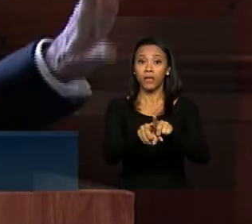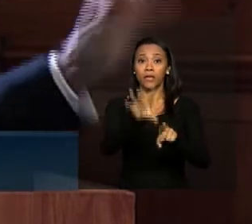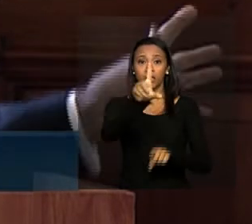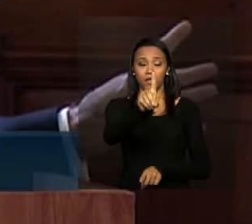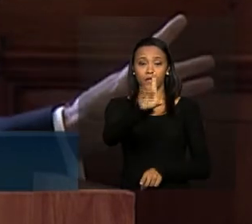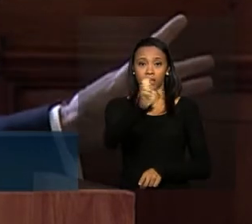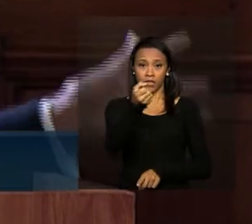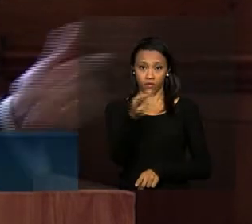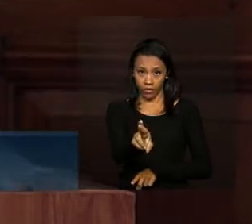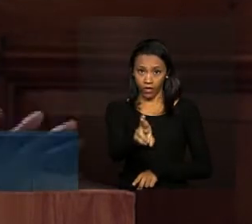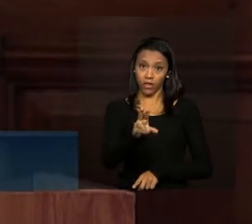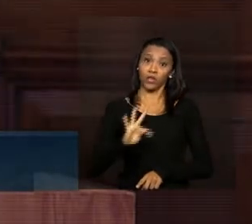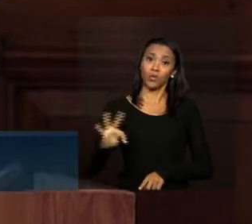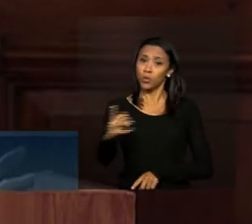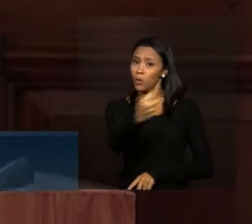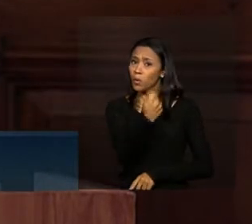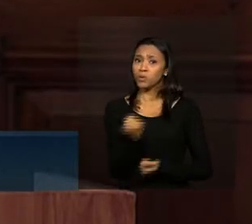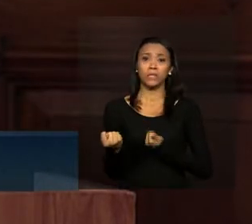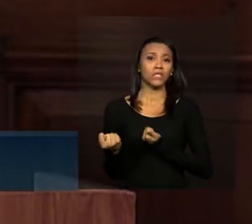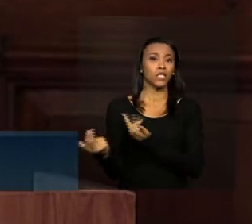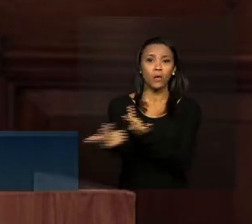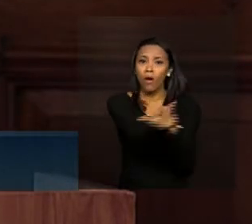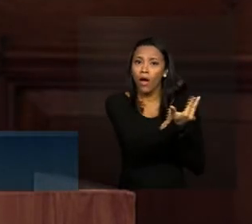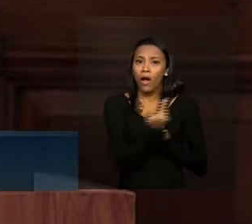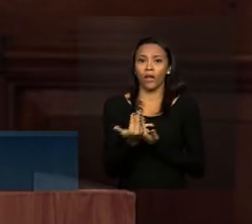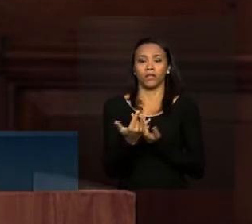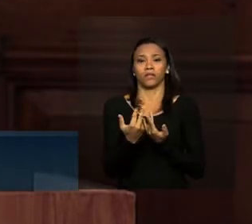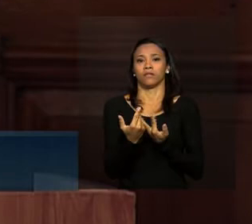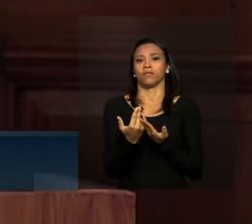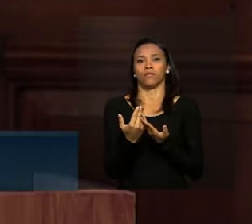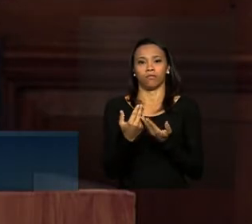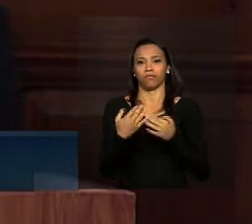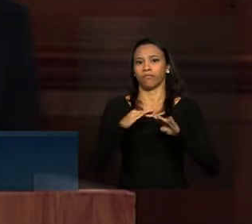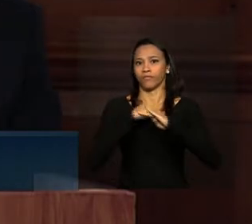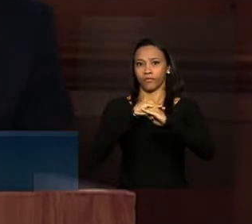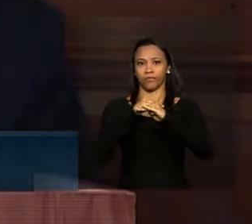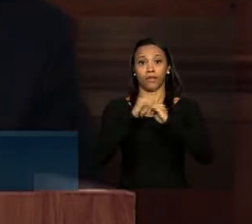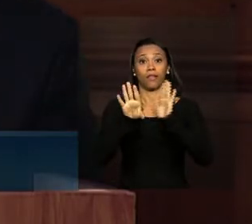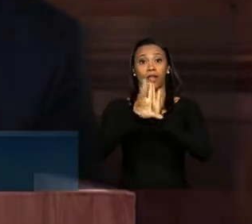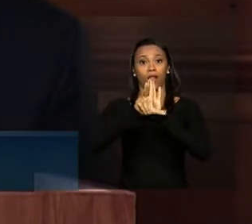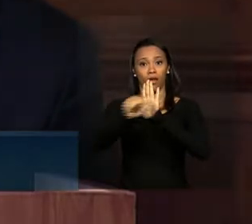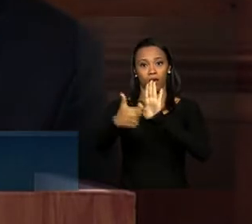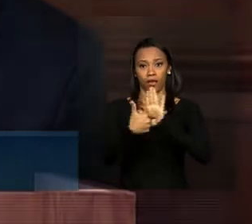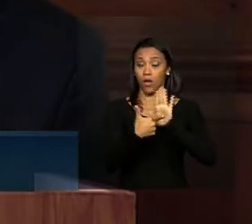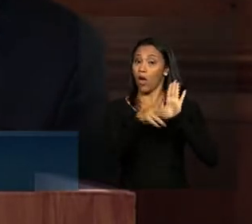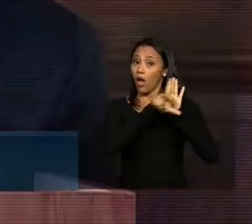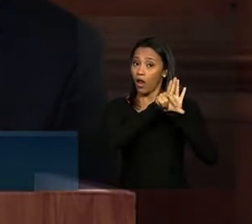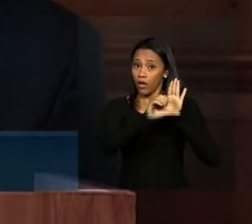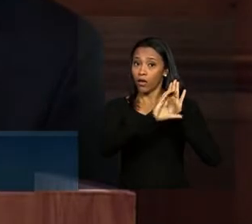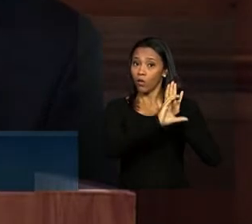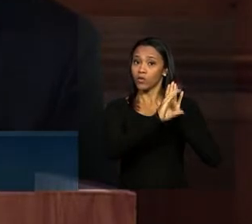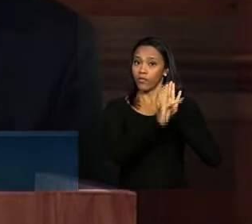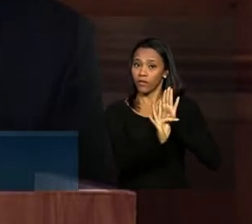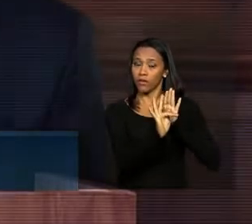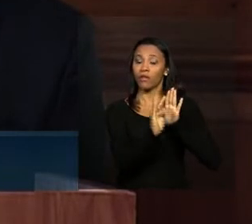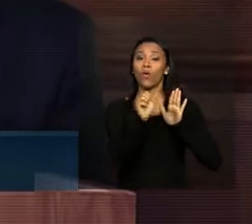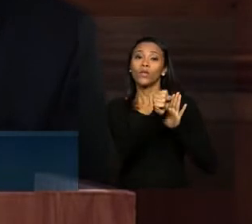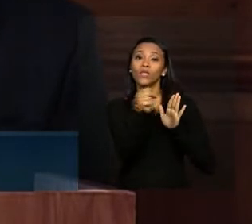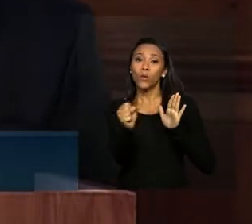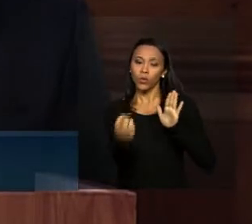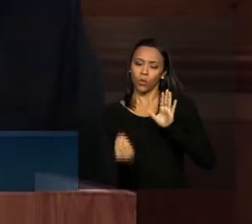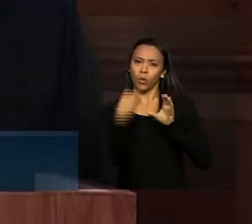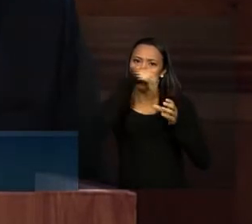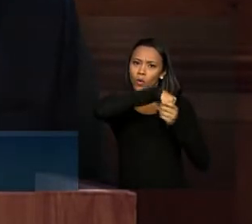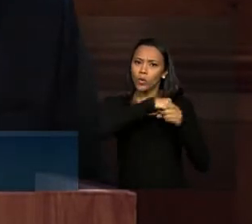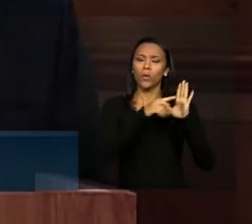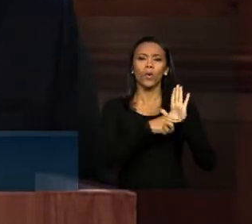genericamente, todos são iguais perante a lei. Ora bem, do instante em que a Constituição de 88 colocou no texto constitucional a